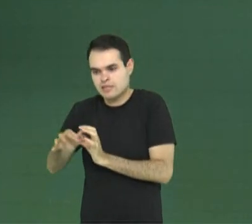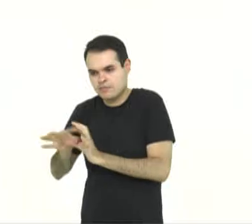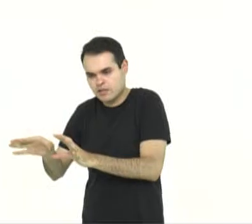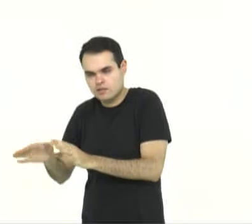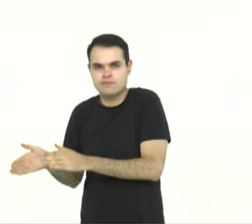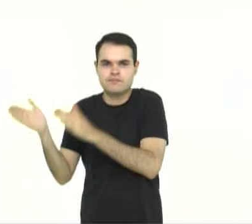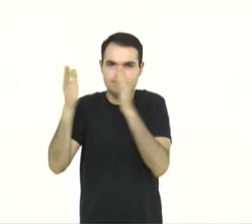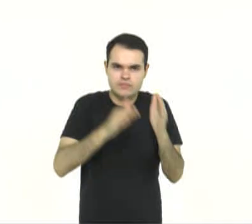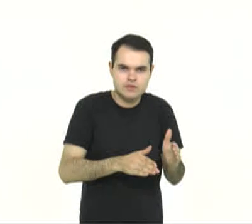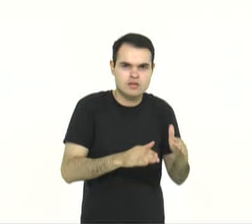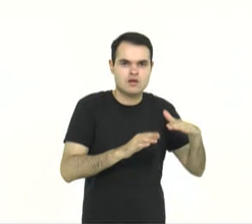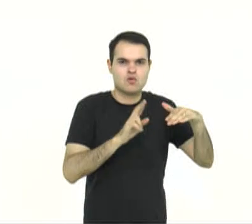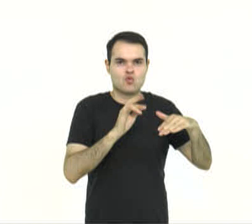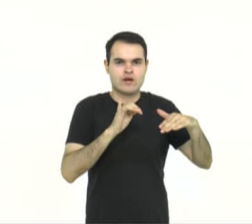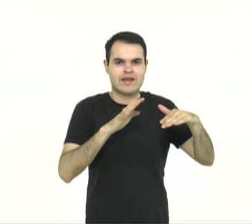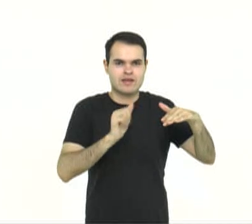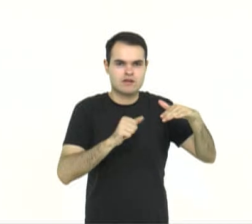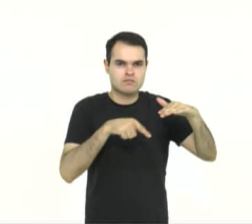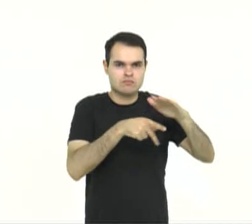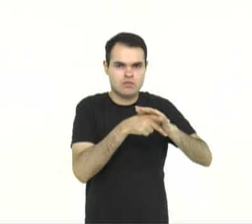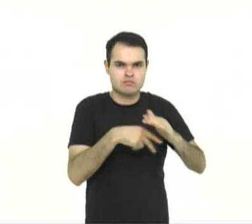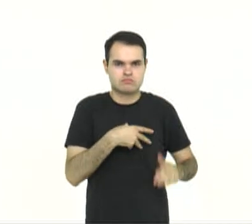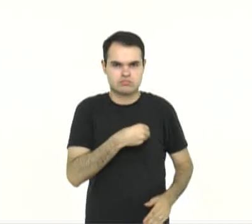nos mamíferos aqui. Beleza?